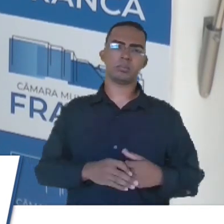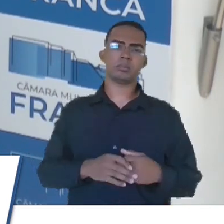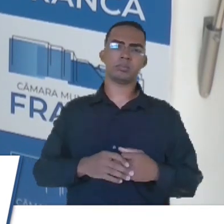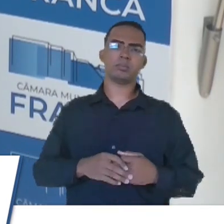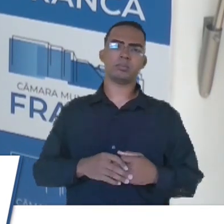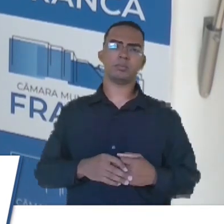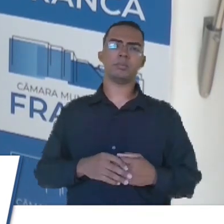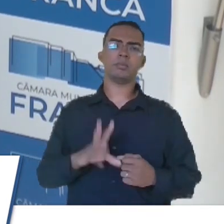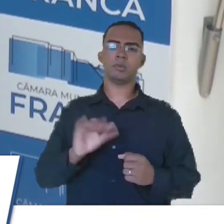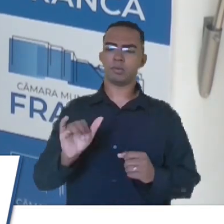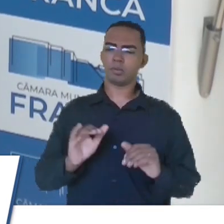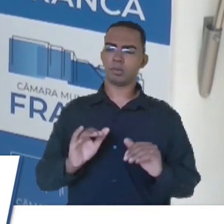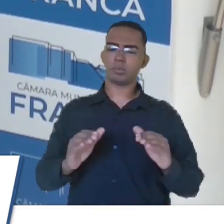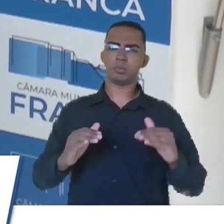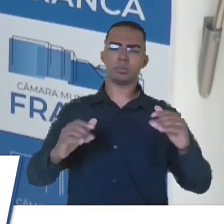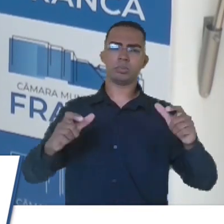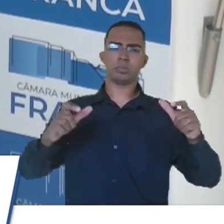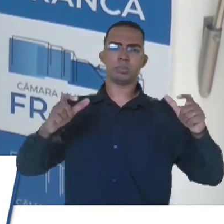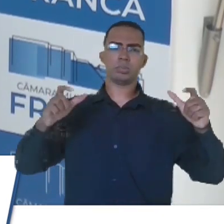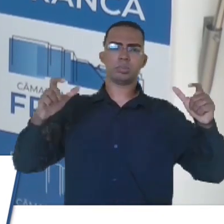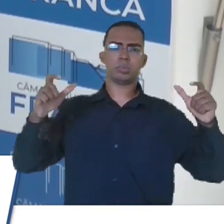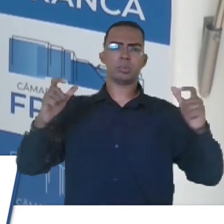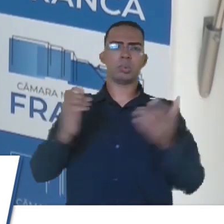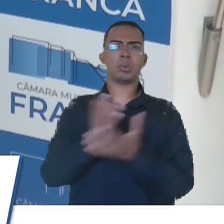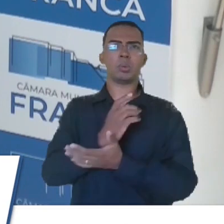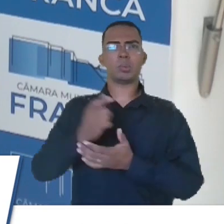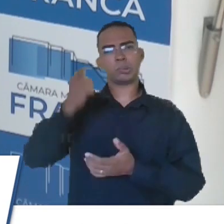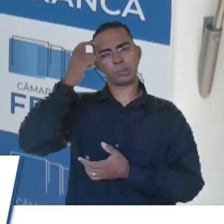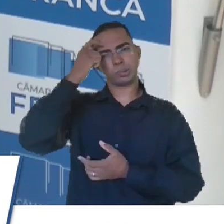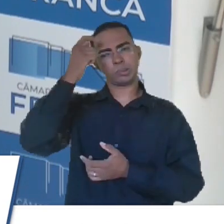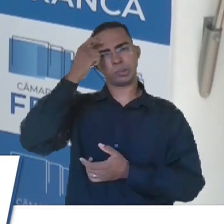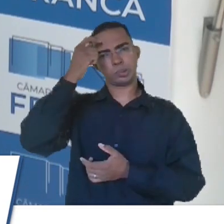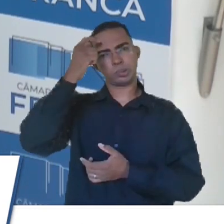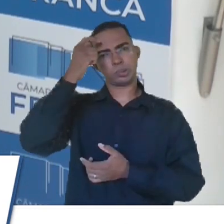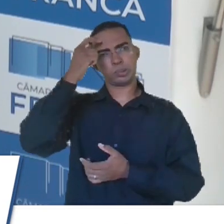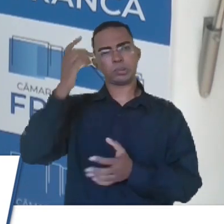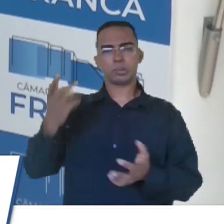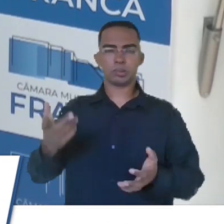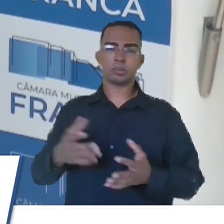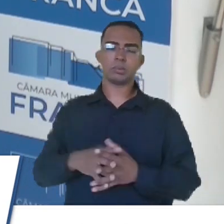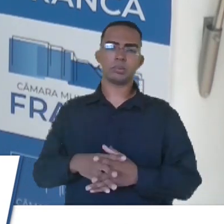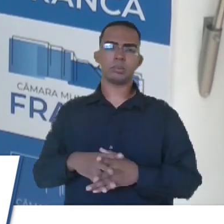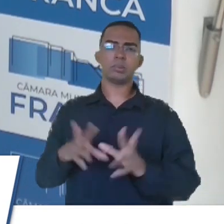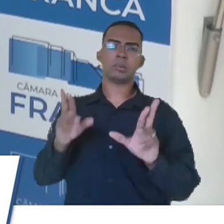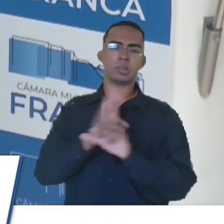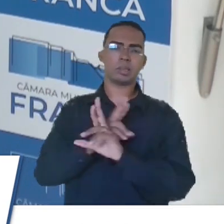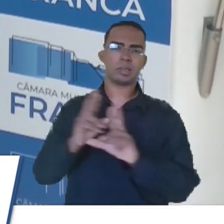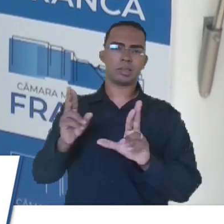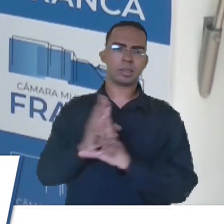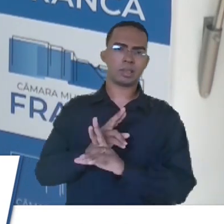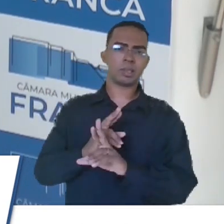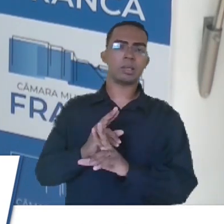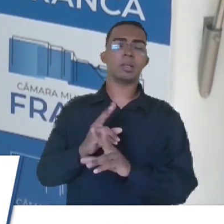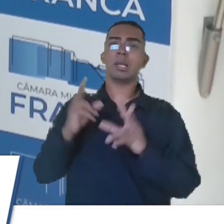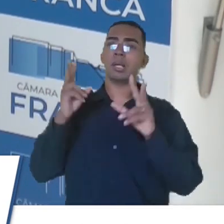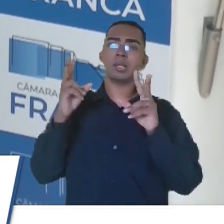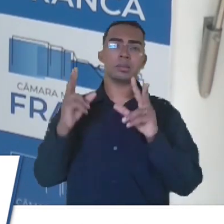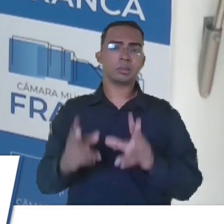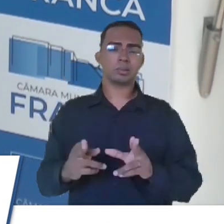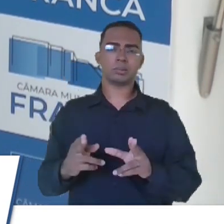vai crescendo com um tipo de consciência com relação a isso, da mesma forma